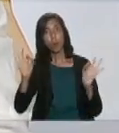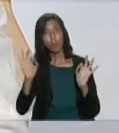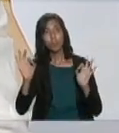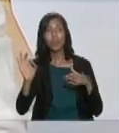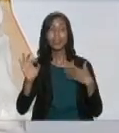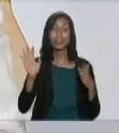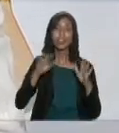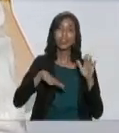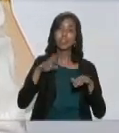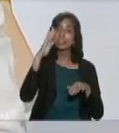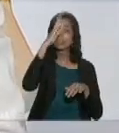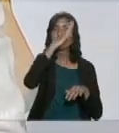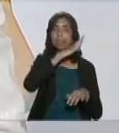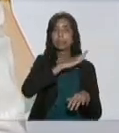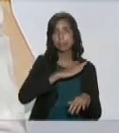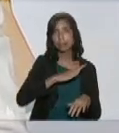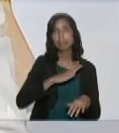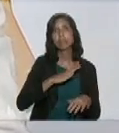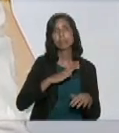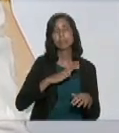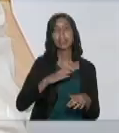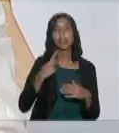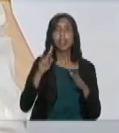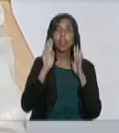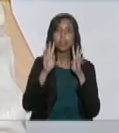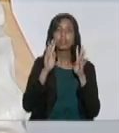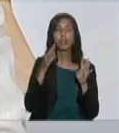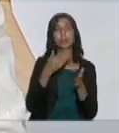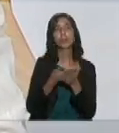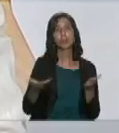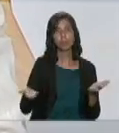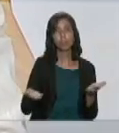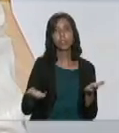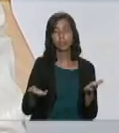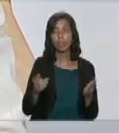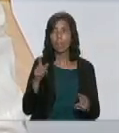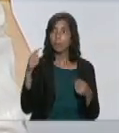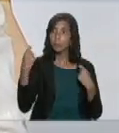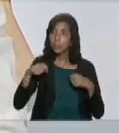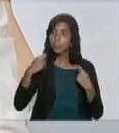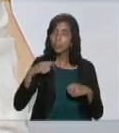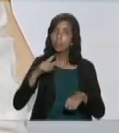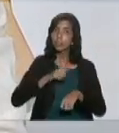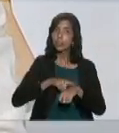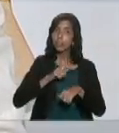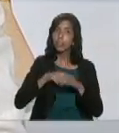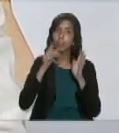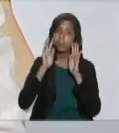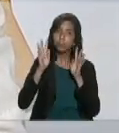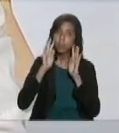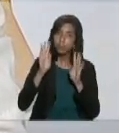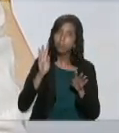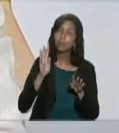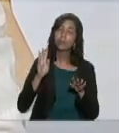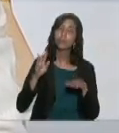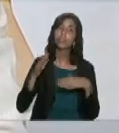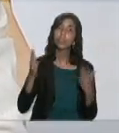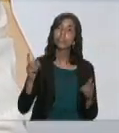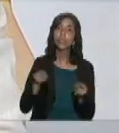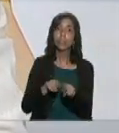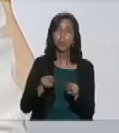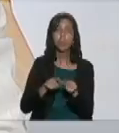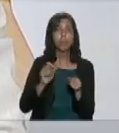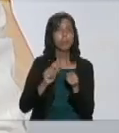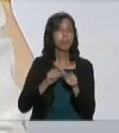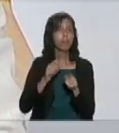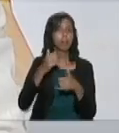por outro lado desvia muito a concentração da criança, quando ela precisa de um tempo de concentração maior e